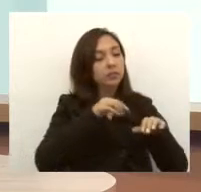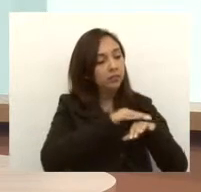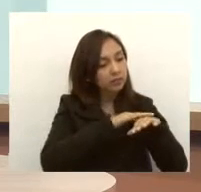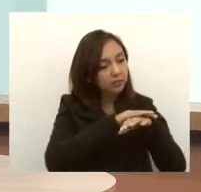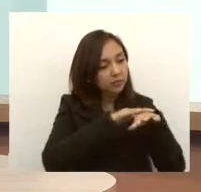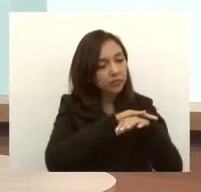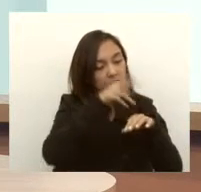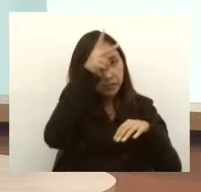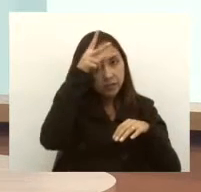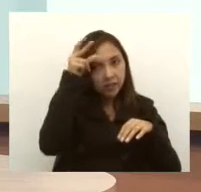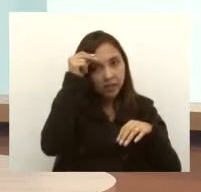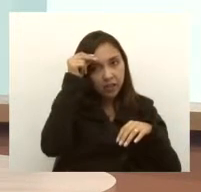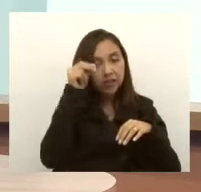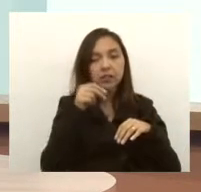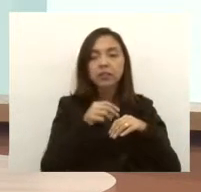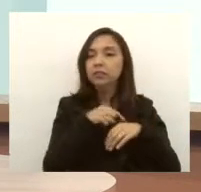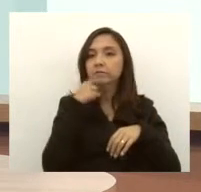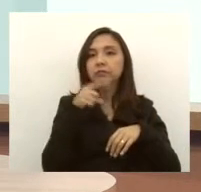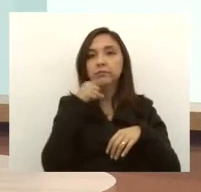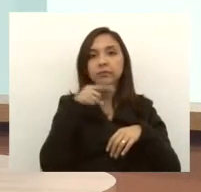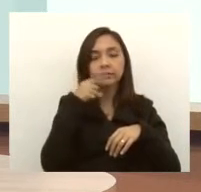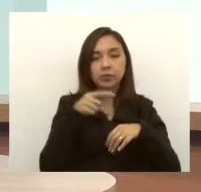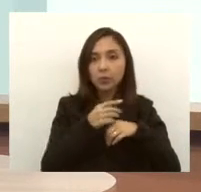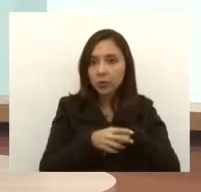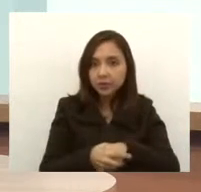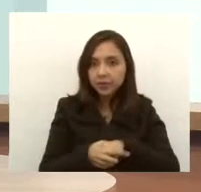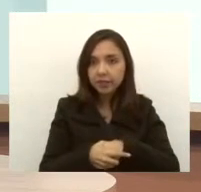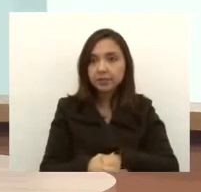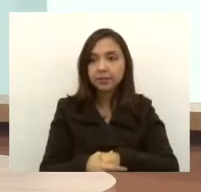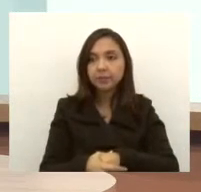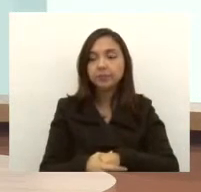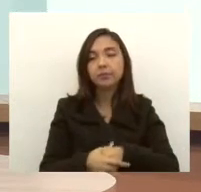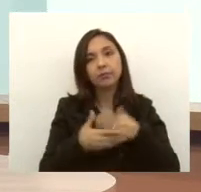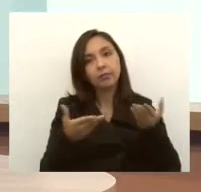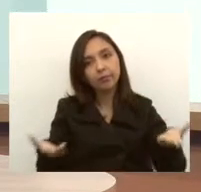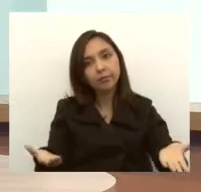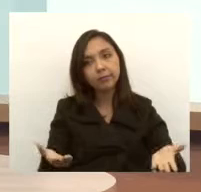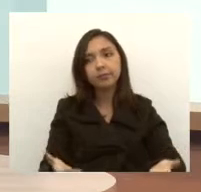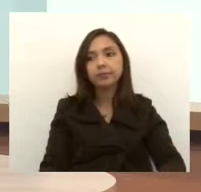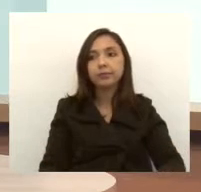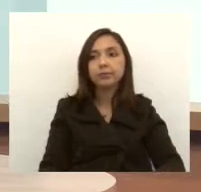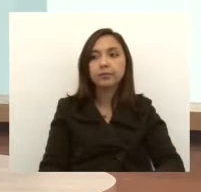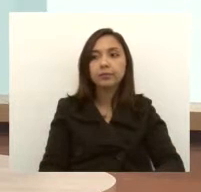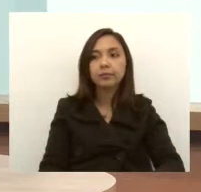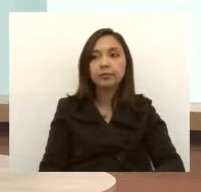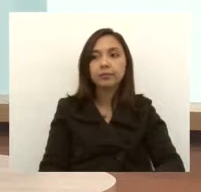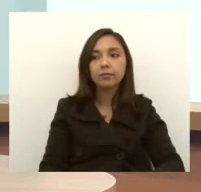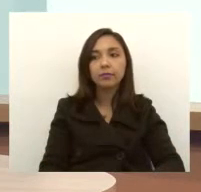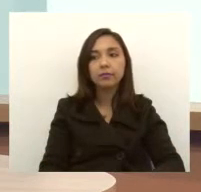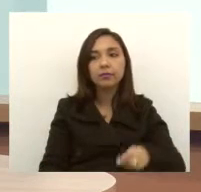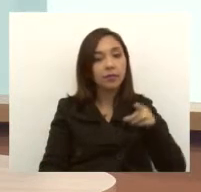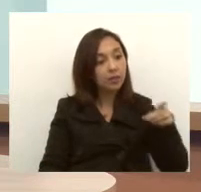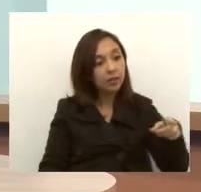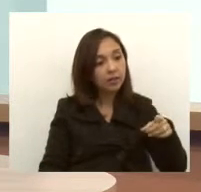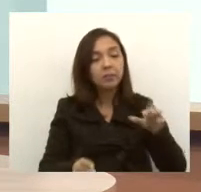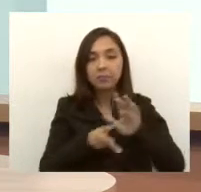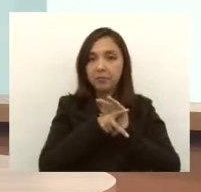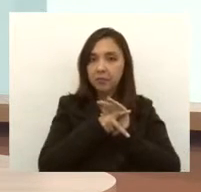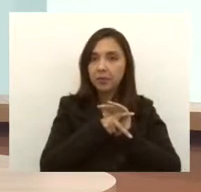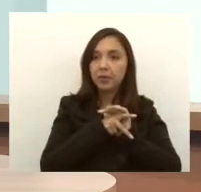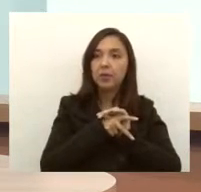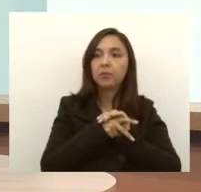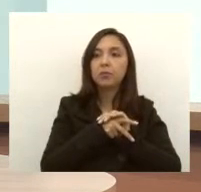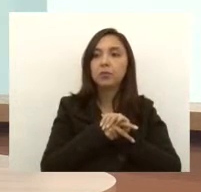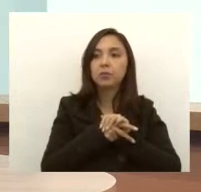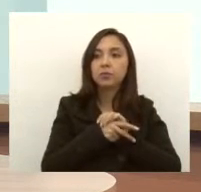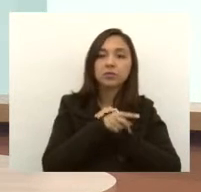da prefeitura, você não consegue. Senhores, é um custo ínfimo